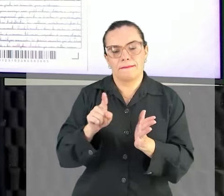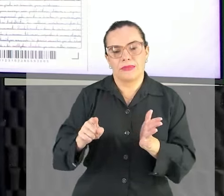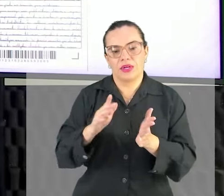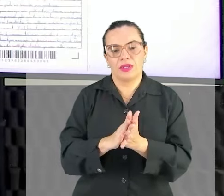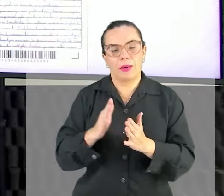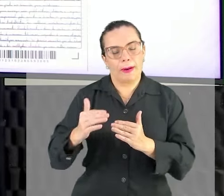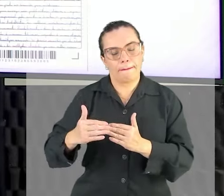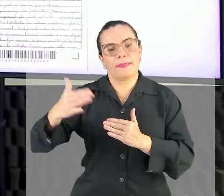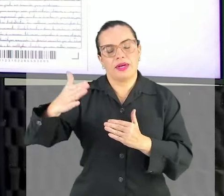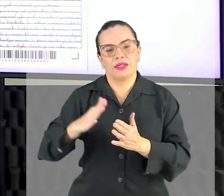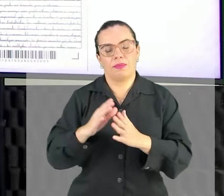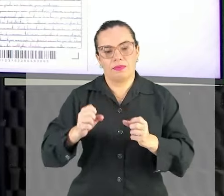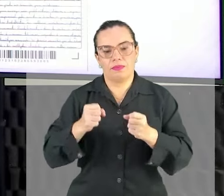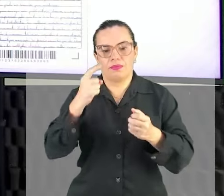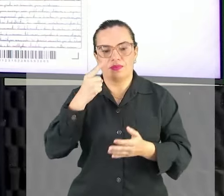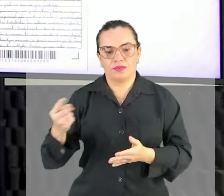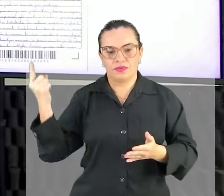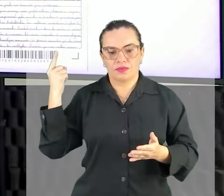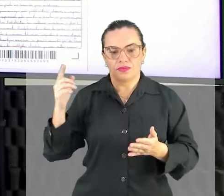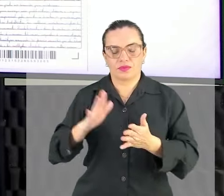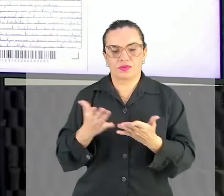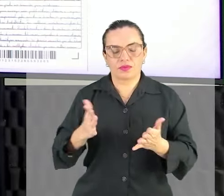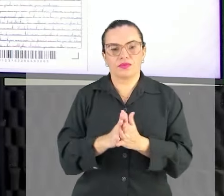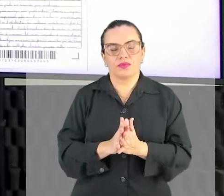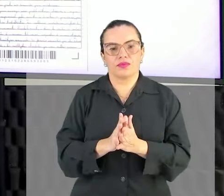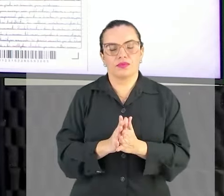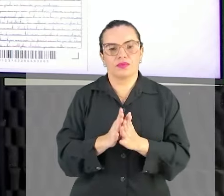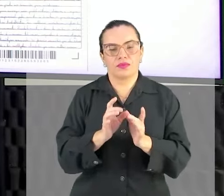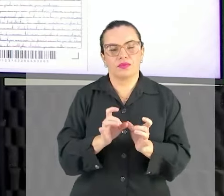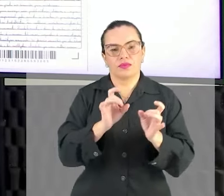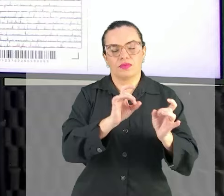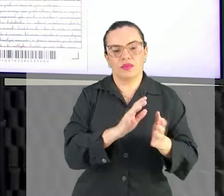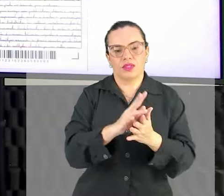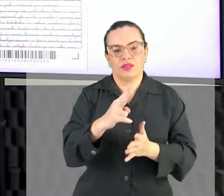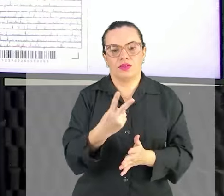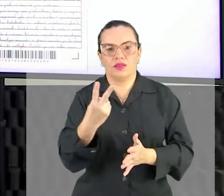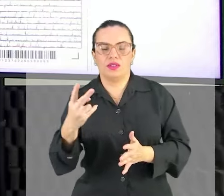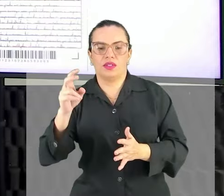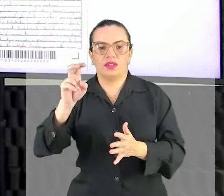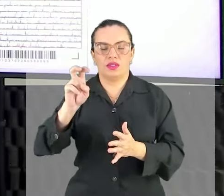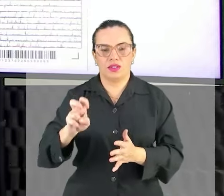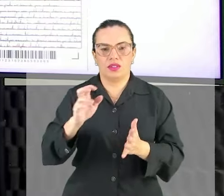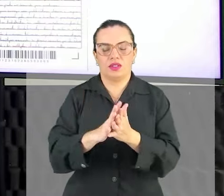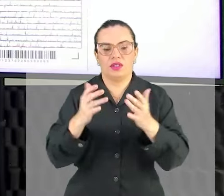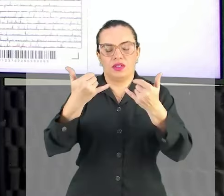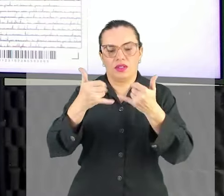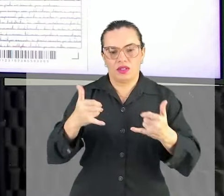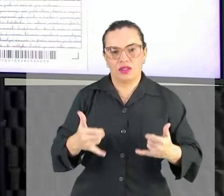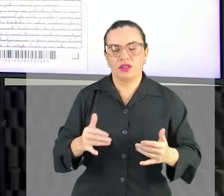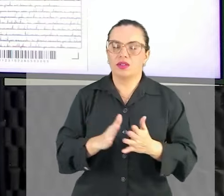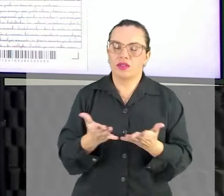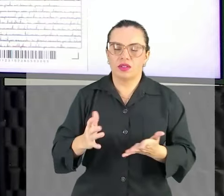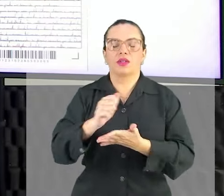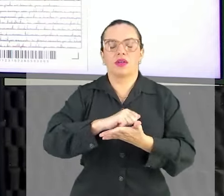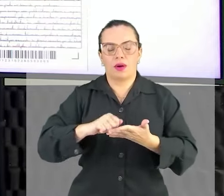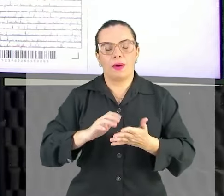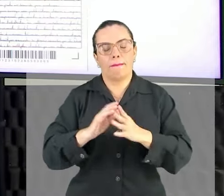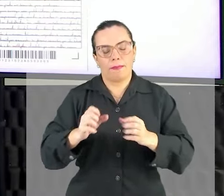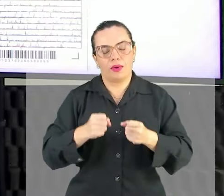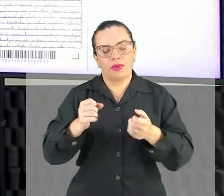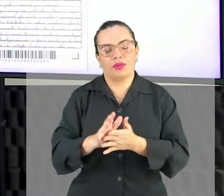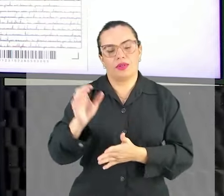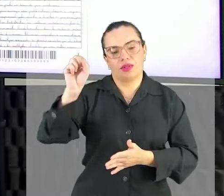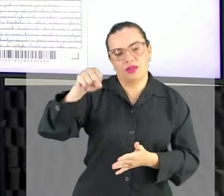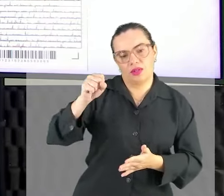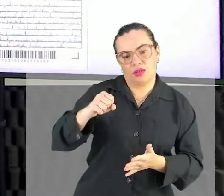acho difícil, até 25 linhas, se você cumprir tudo aquilo que o Enem exigir, não há problema nenhum. Mas nesse